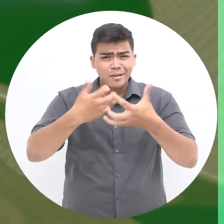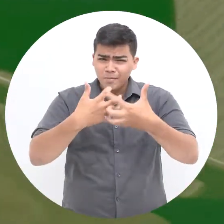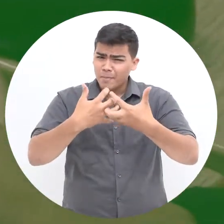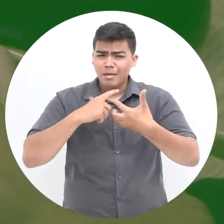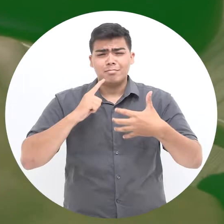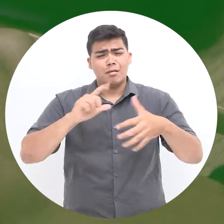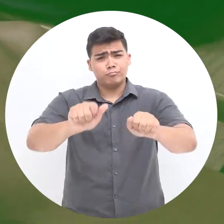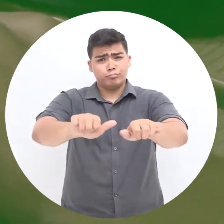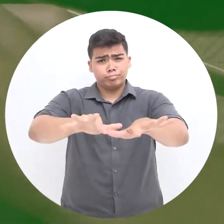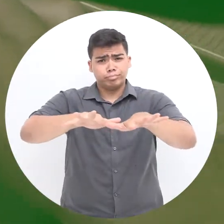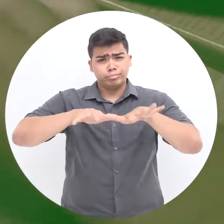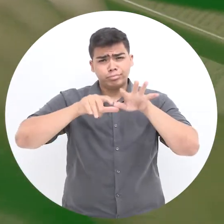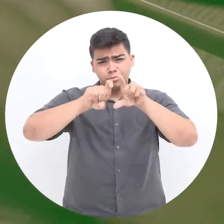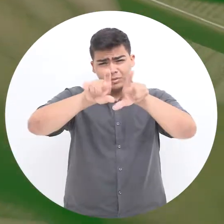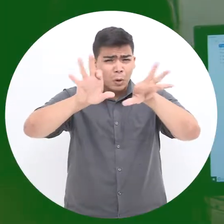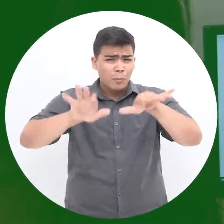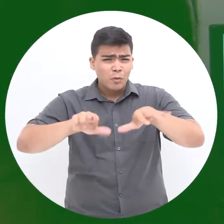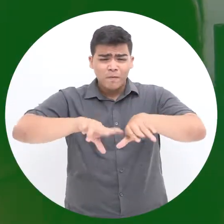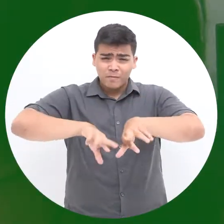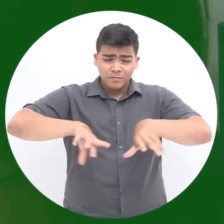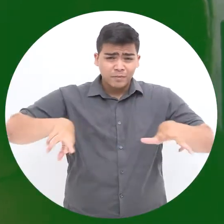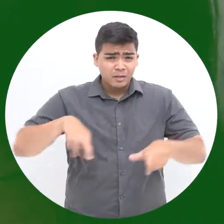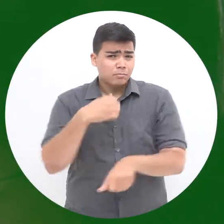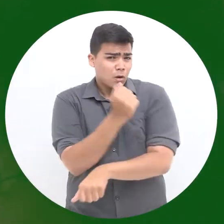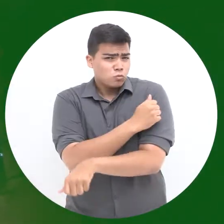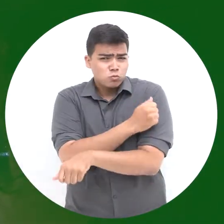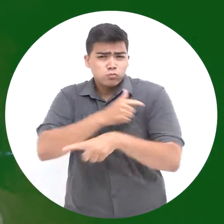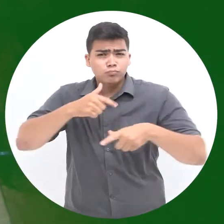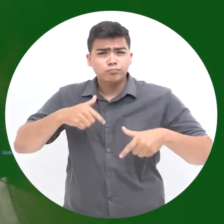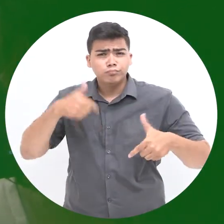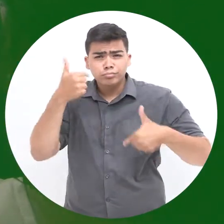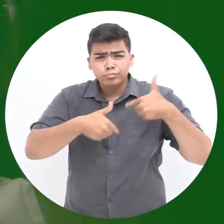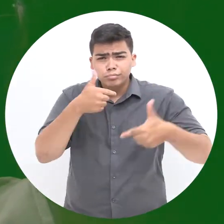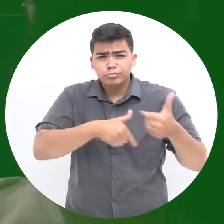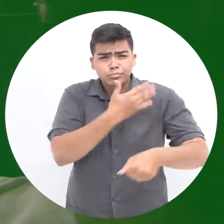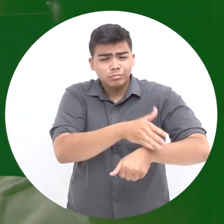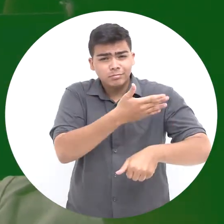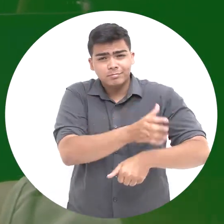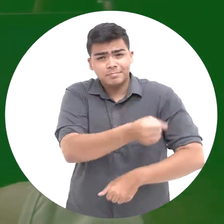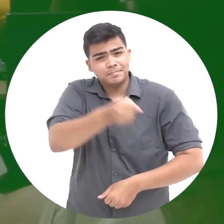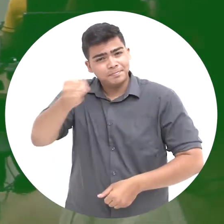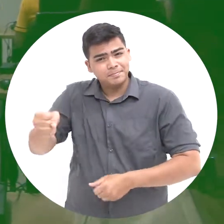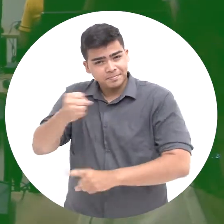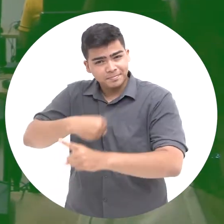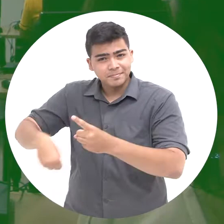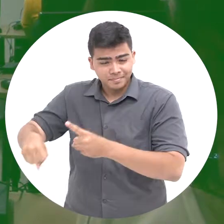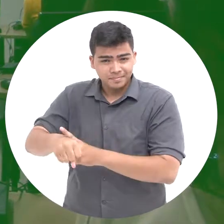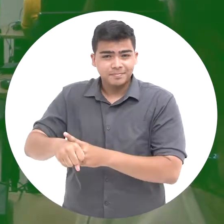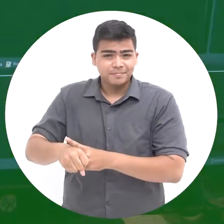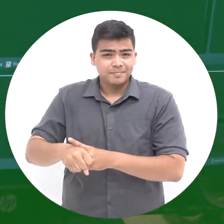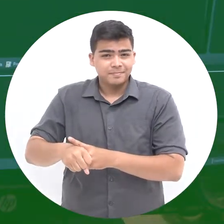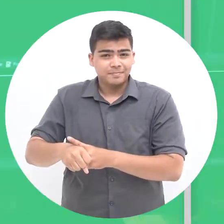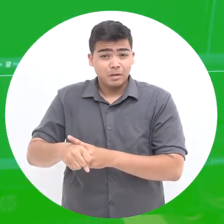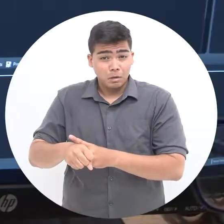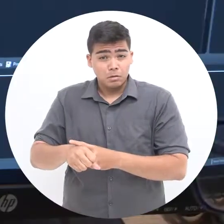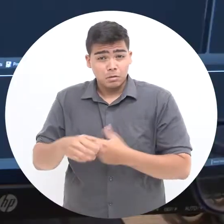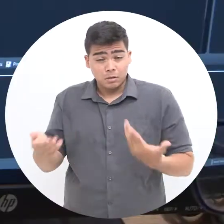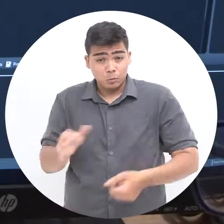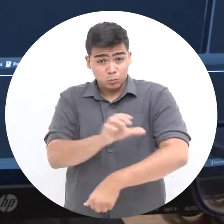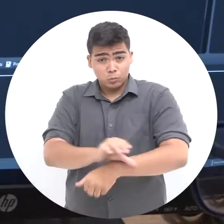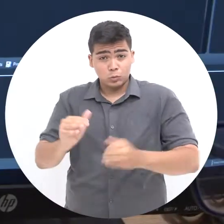infraestrutura contempla diversos laboratórios que irão preparar o aluno para pôr em prática as atividades do mundo do